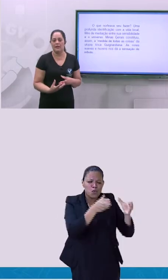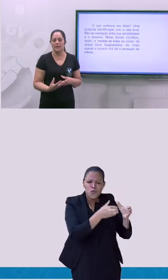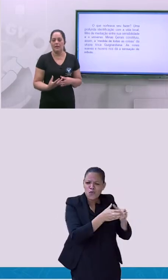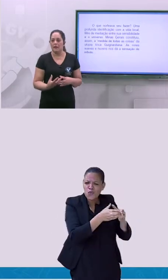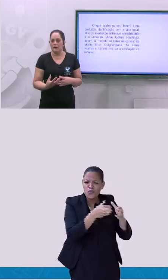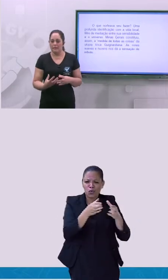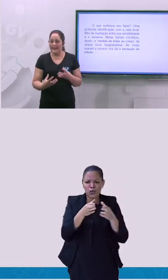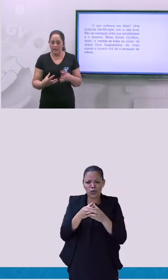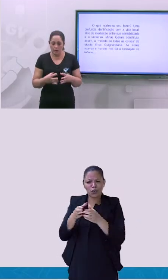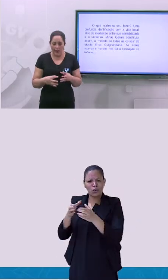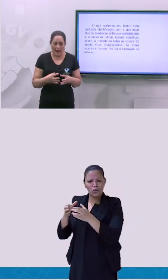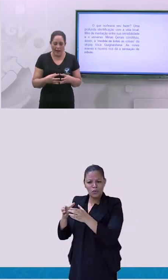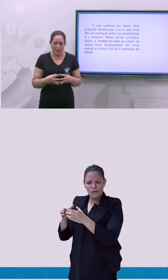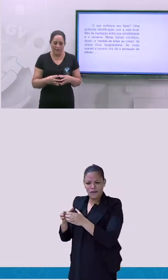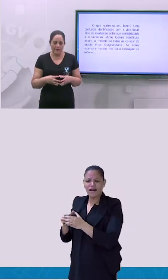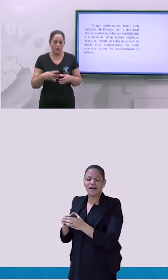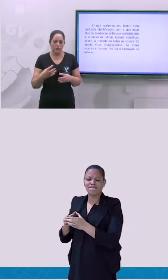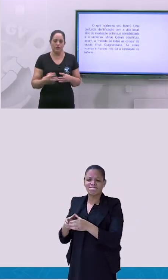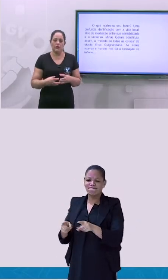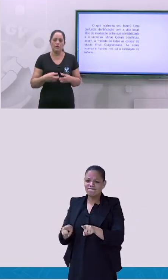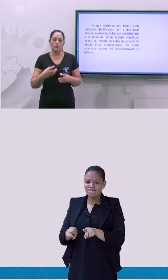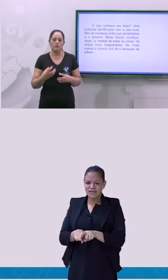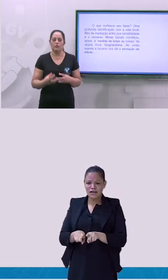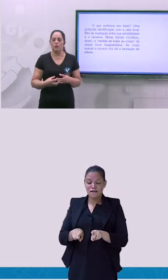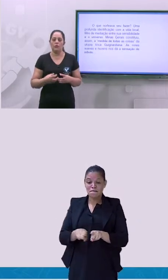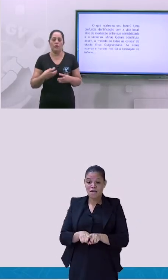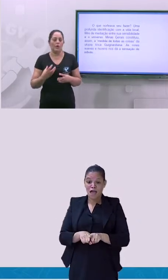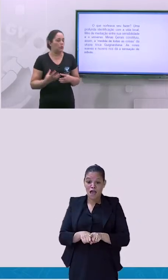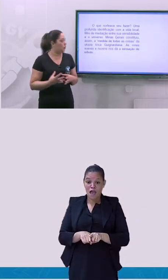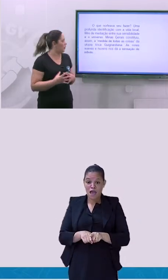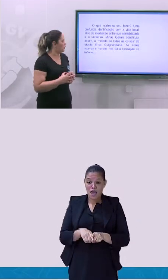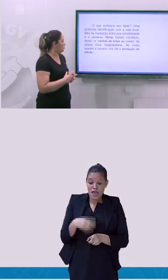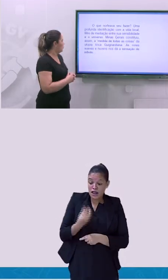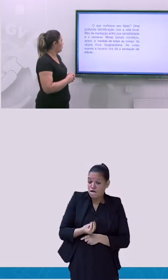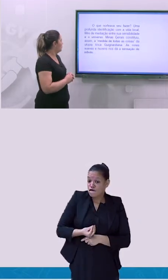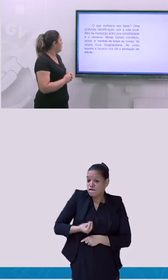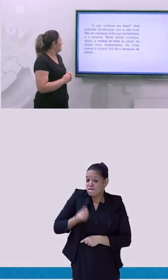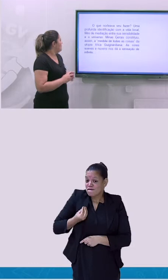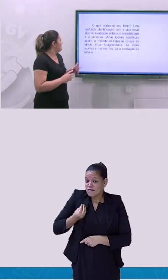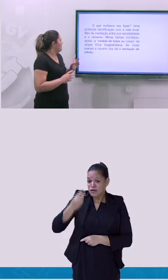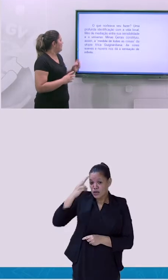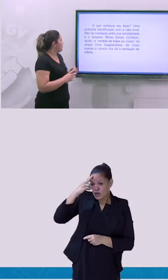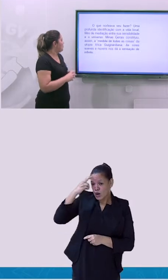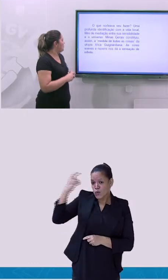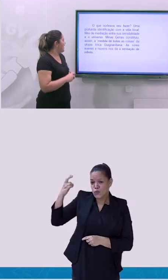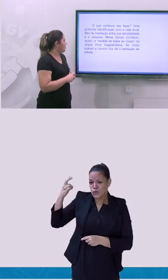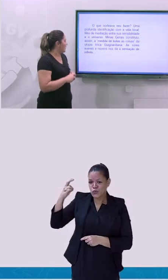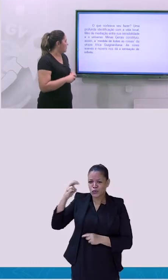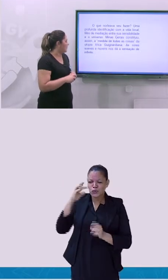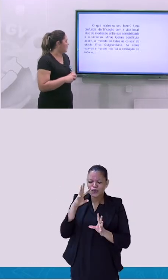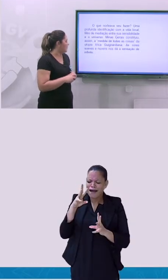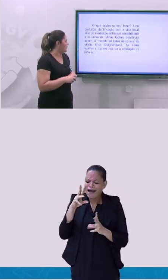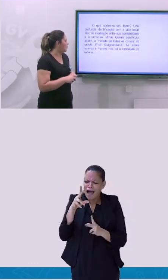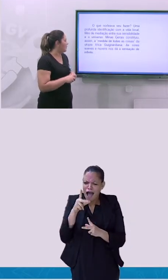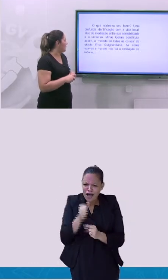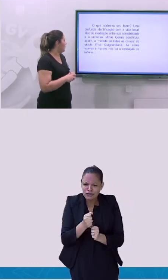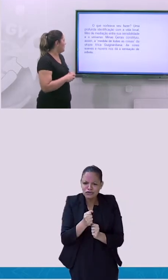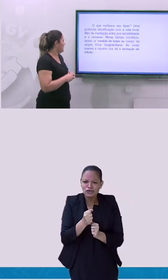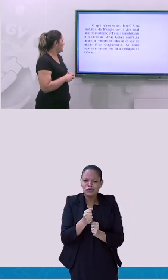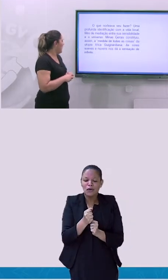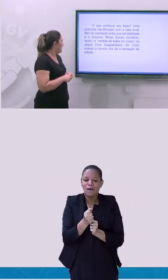vida daquele lugar, com a vida cotidiana, com o histórico, com a cultura de todos. Filtro de mediação entre